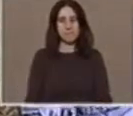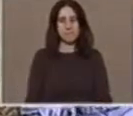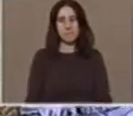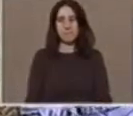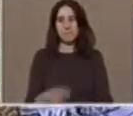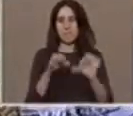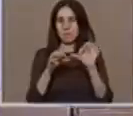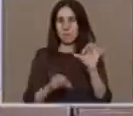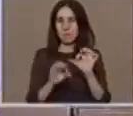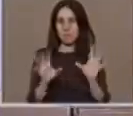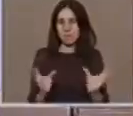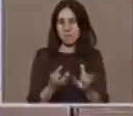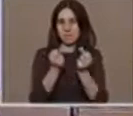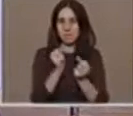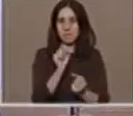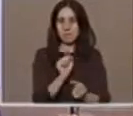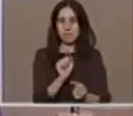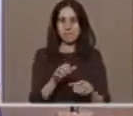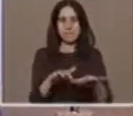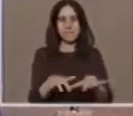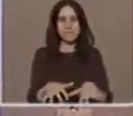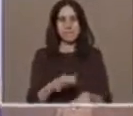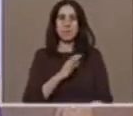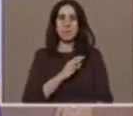Palavra da Salvação.